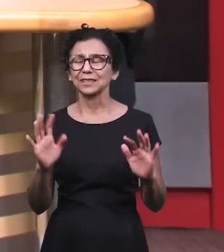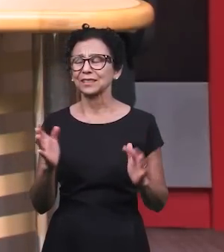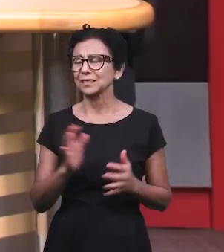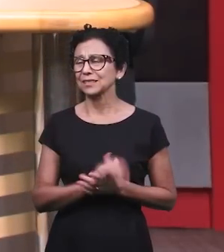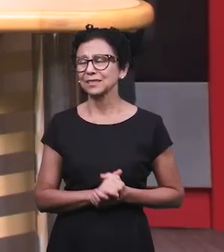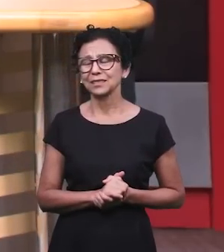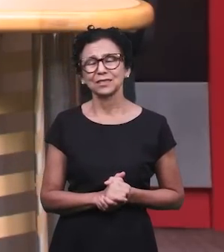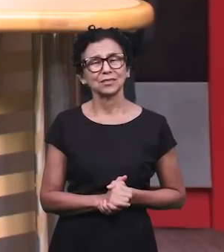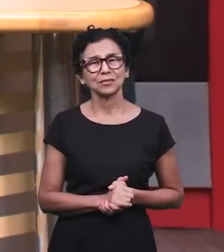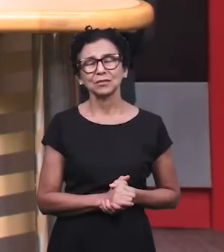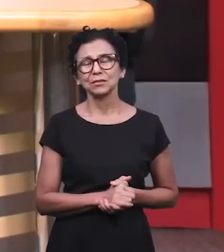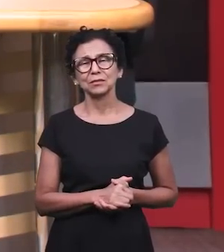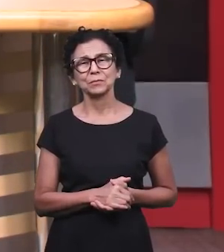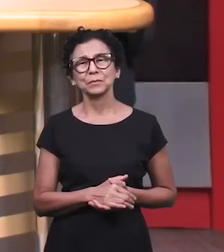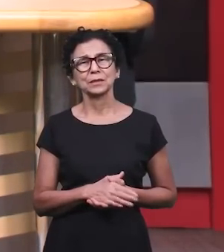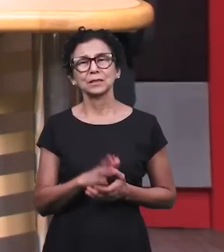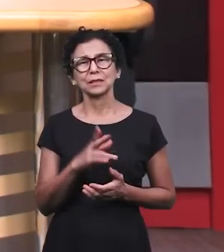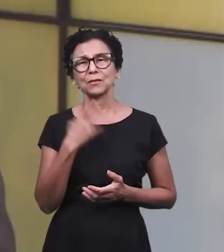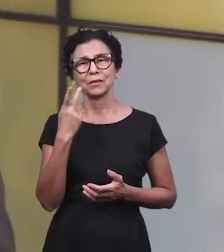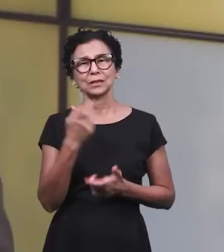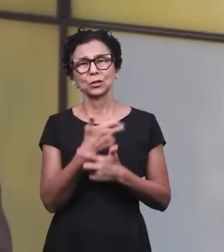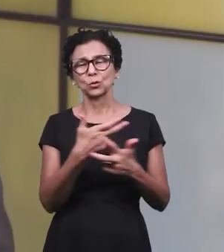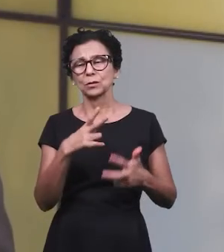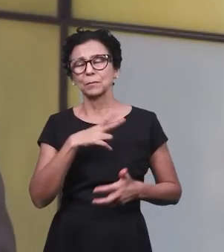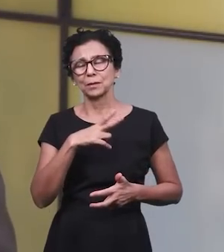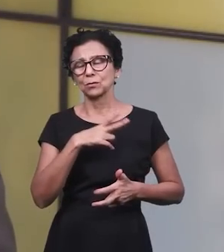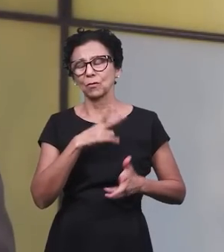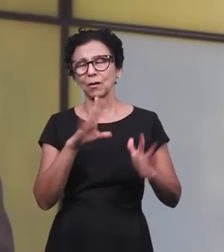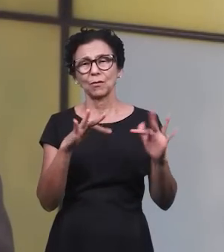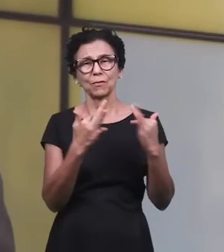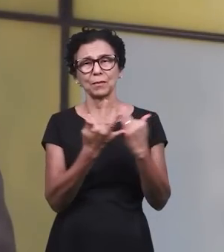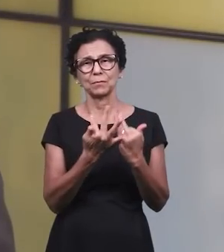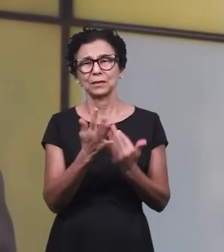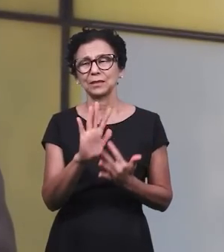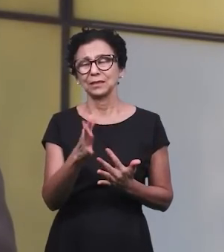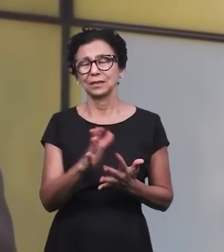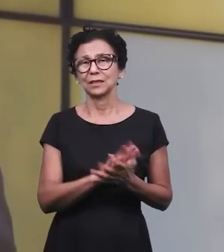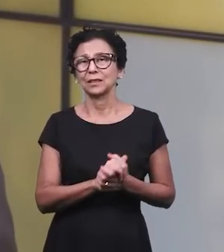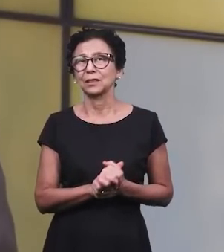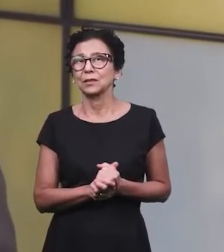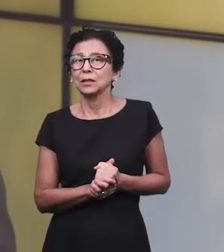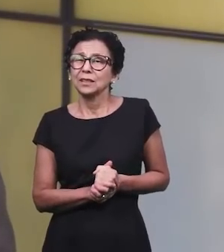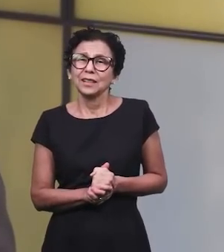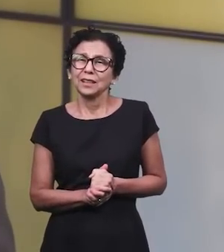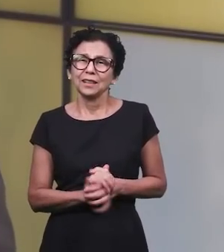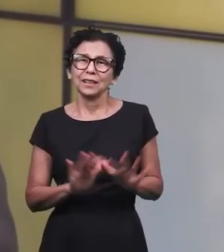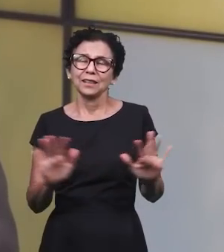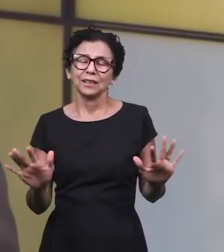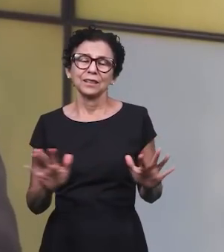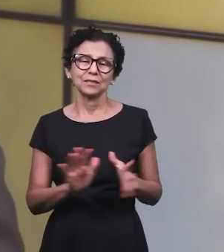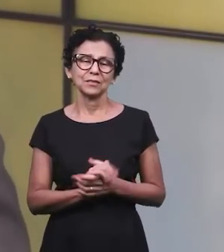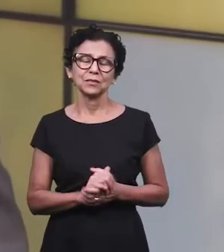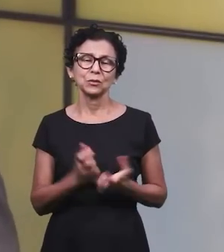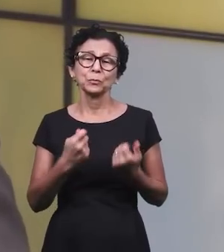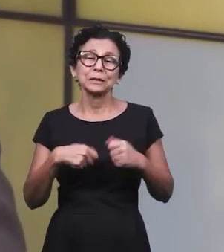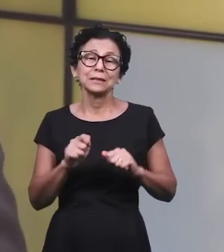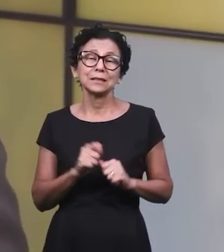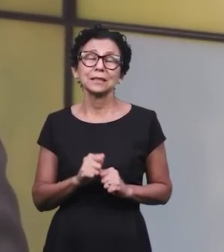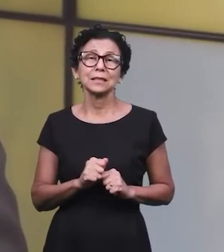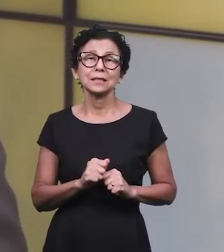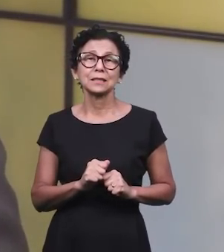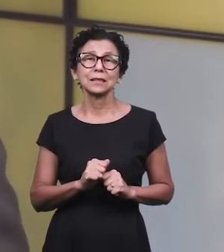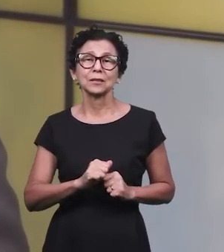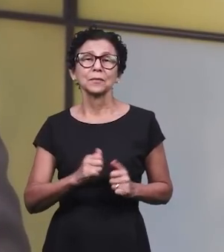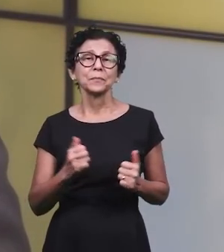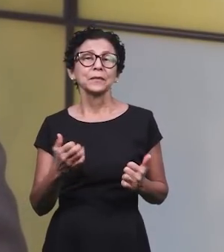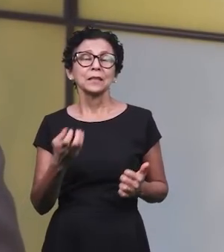você pode até falar que está precisando de oração, mas há certos detalhes que se você falar, você vai expor, e aí você vai